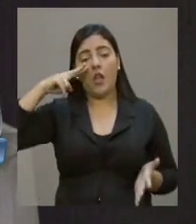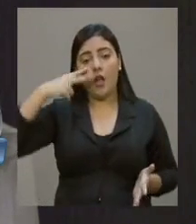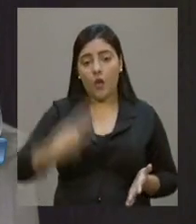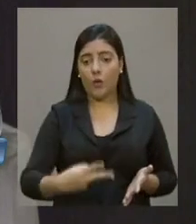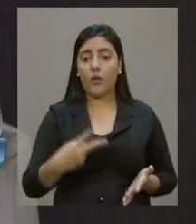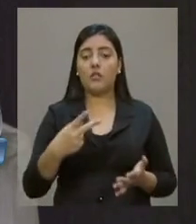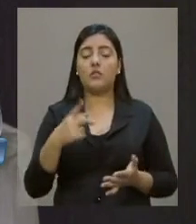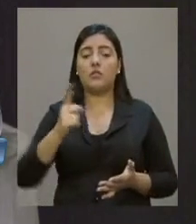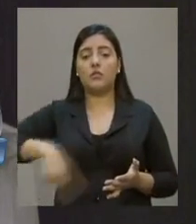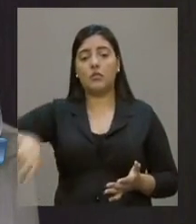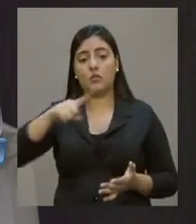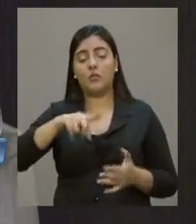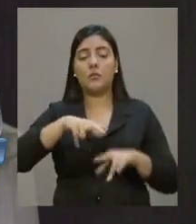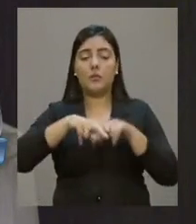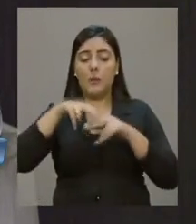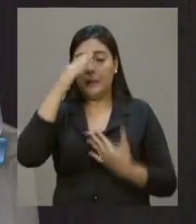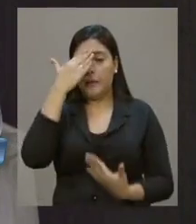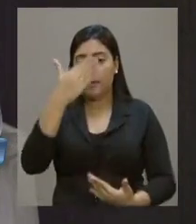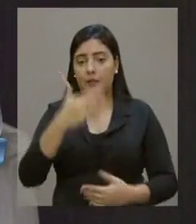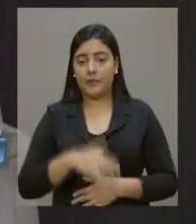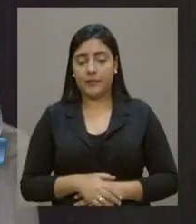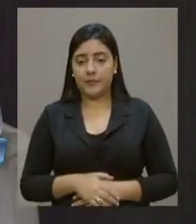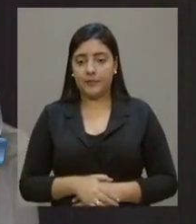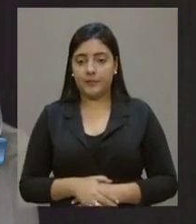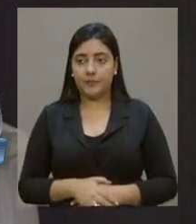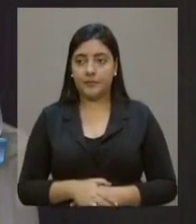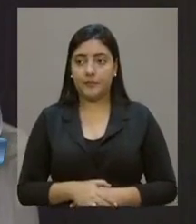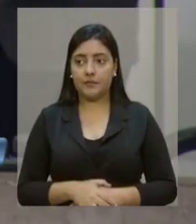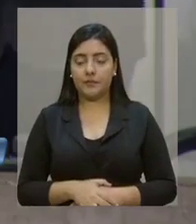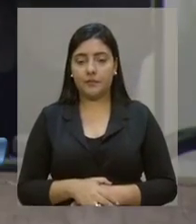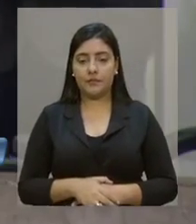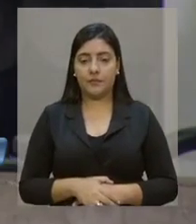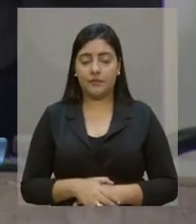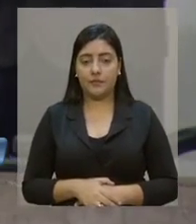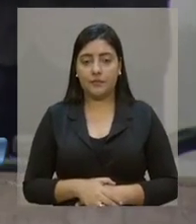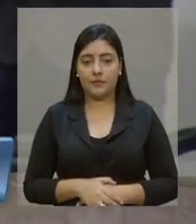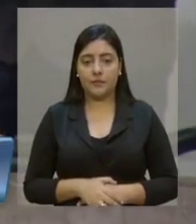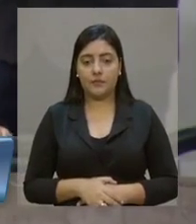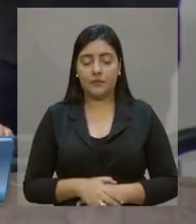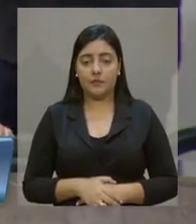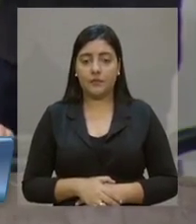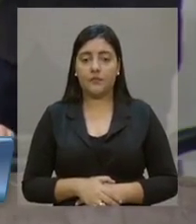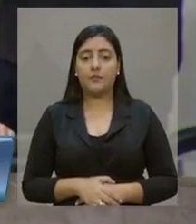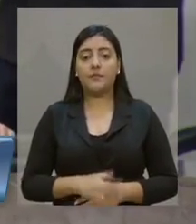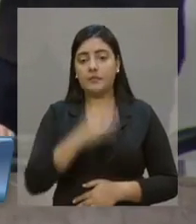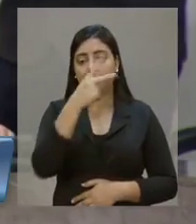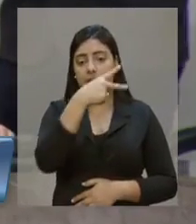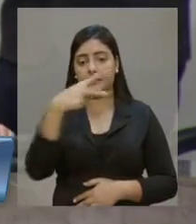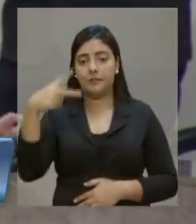a todos e a todas. Muito obrigado. A presidência toma ciência do